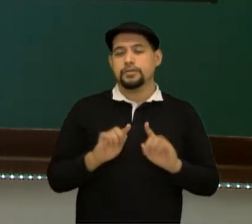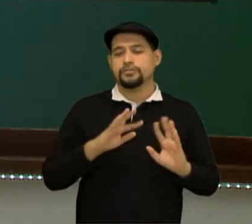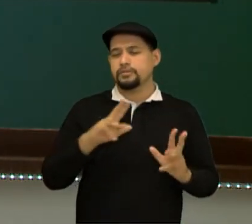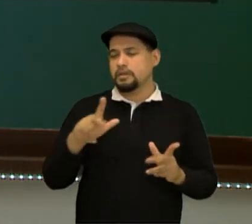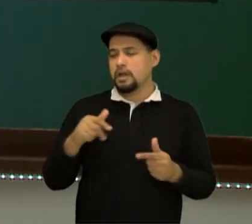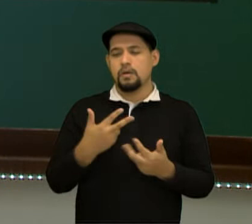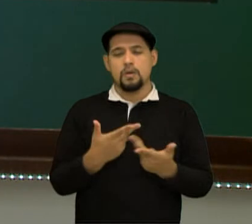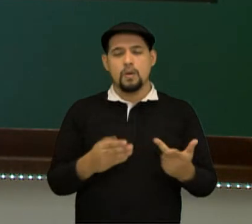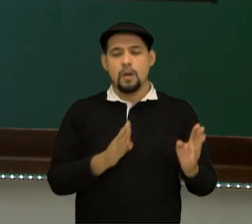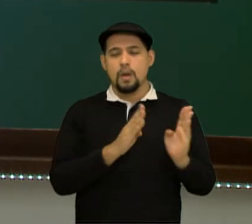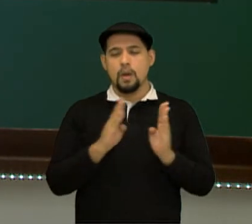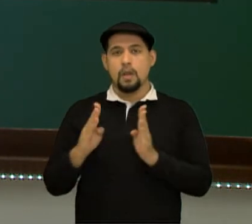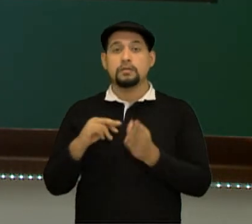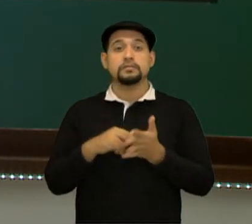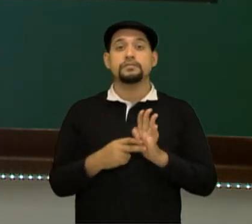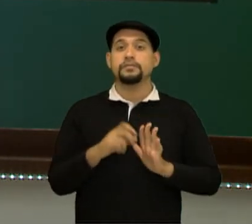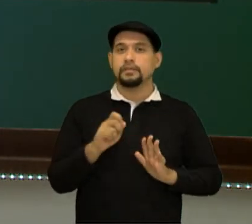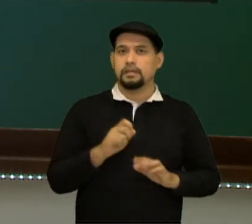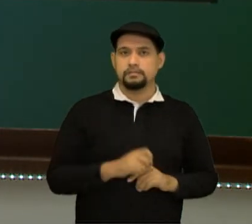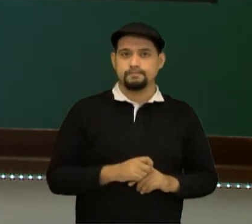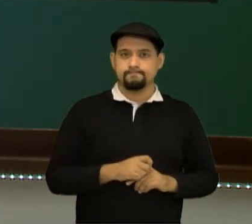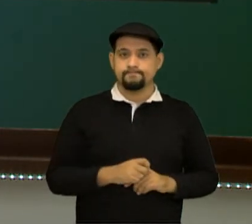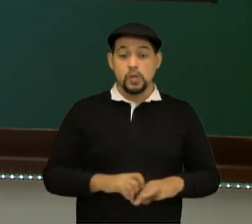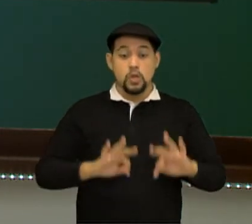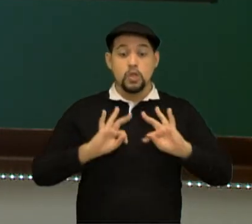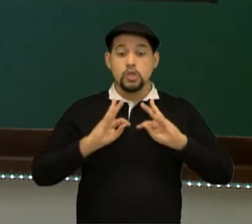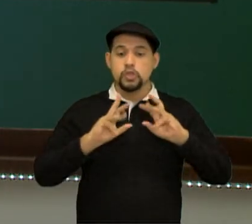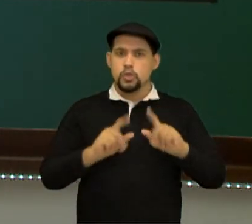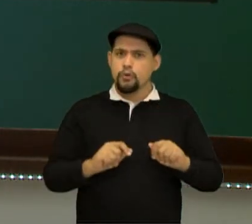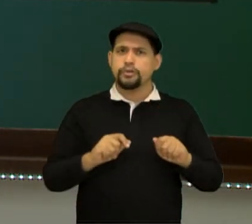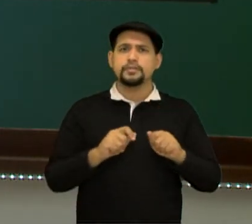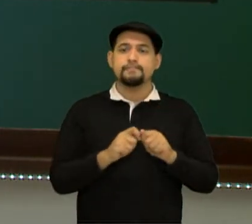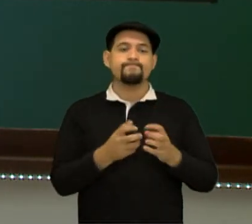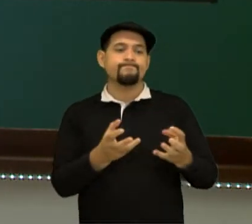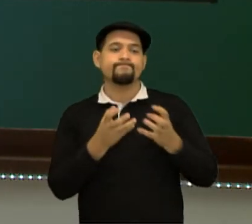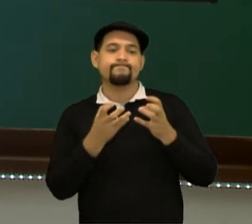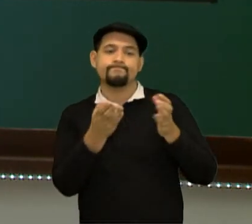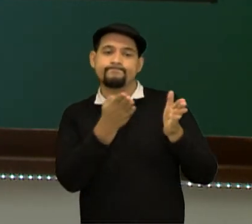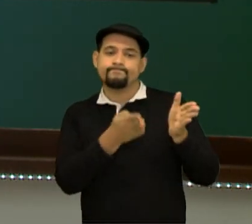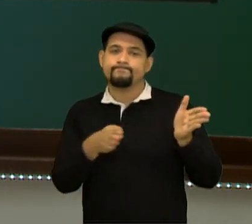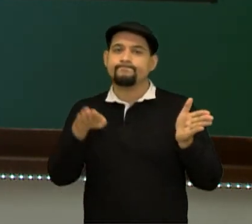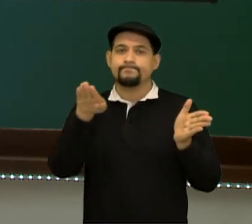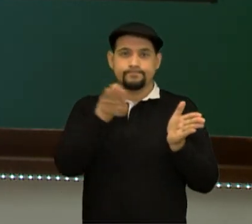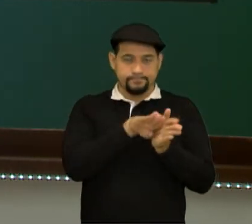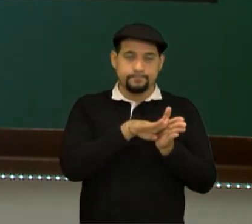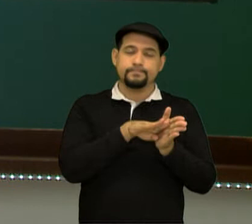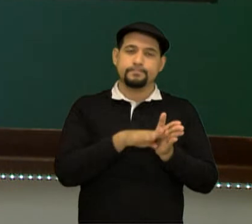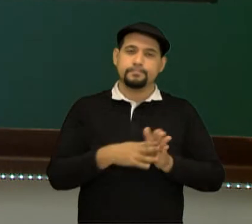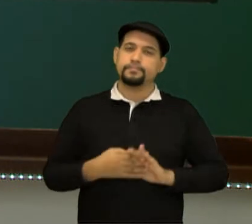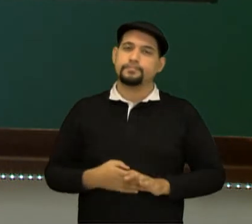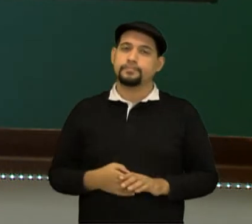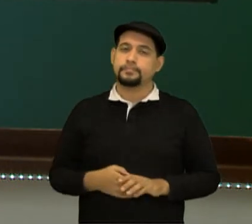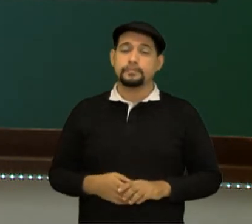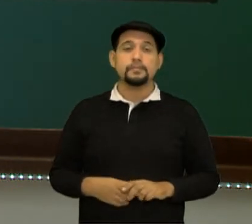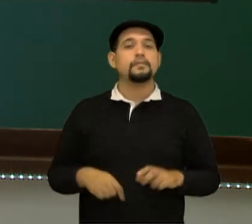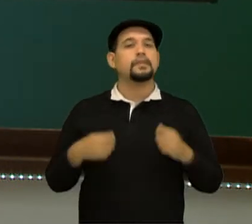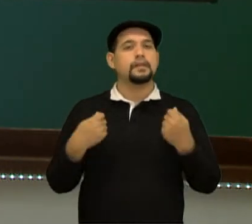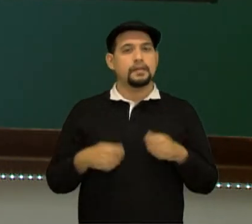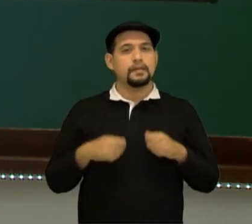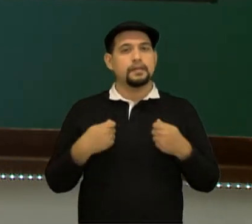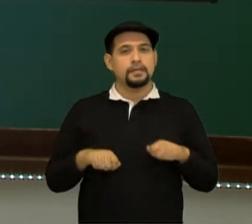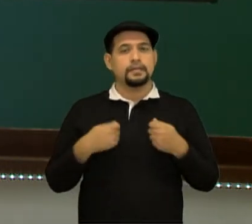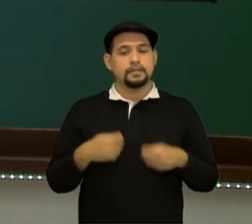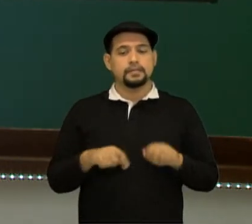geral em todos os blocos que é uma questão de que todos eles almejam atingir também merecem